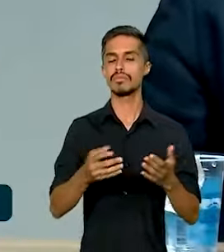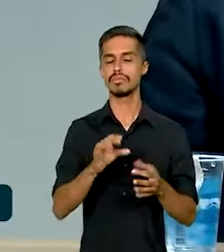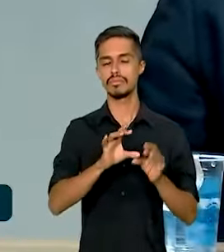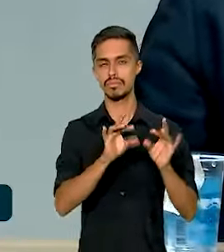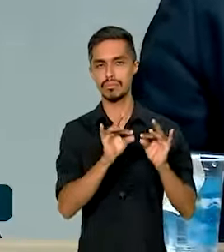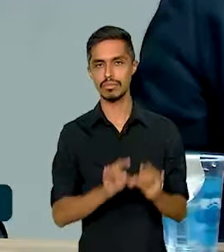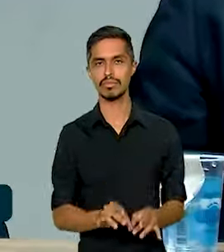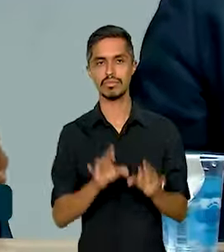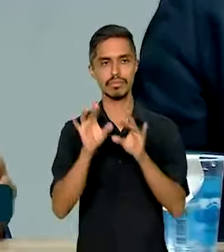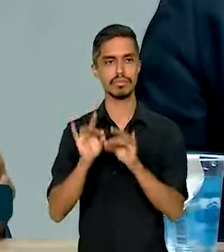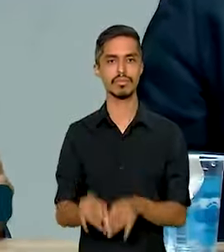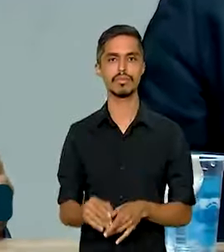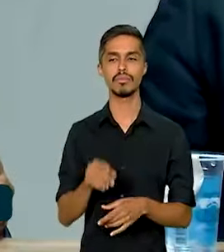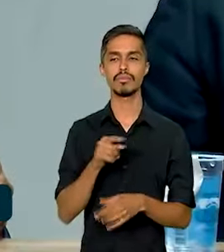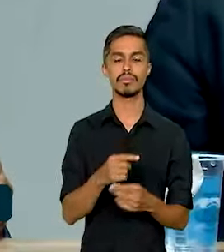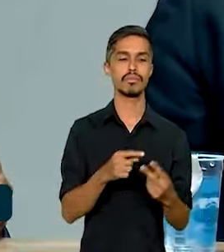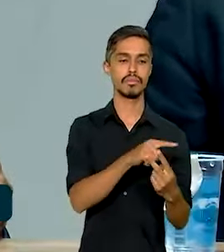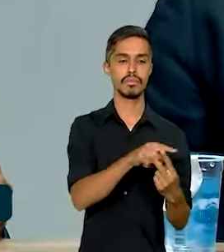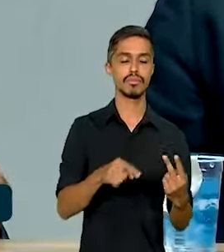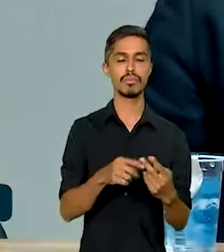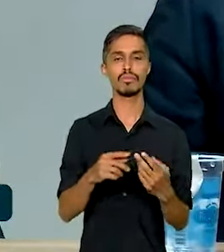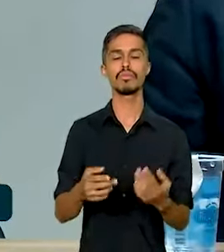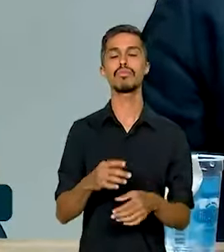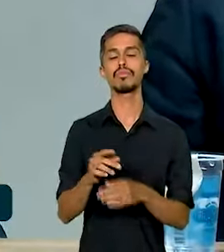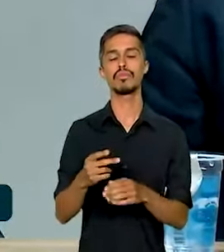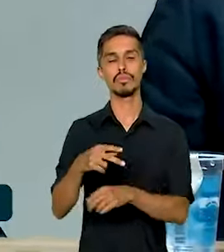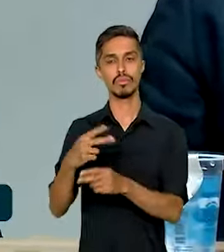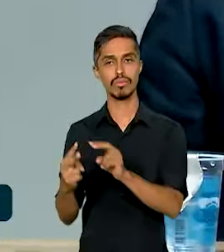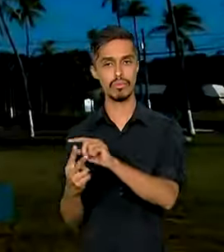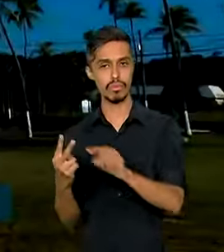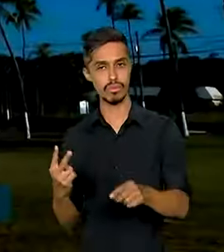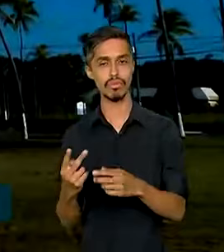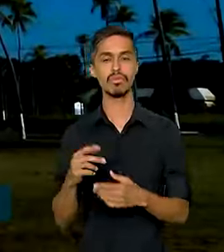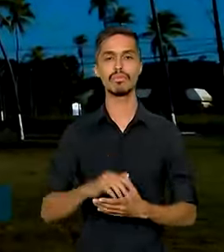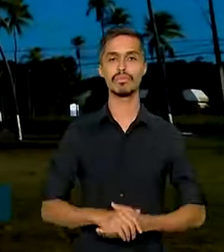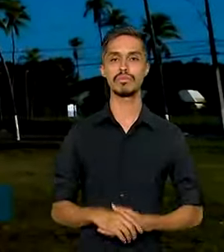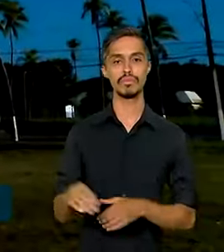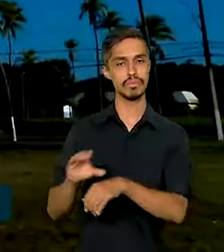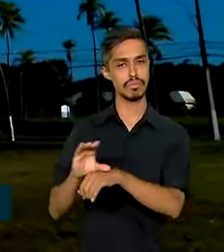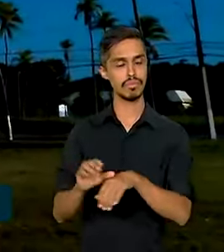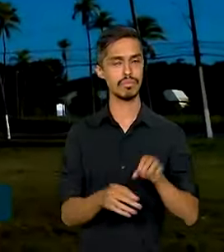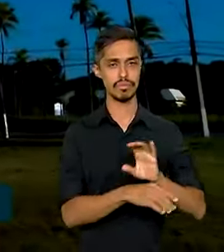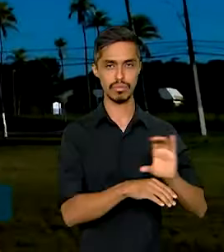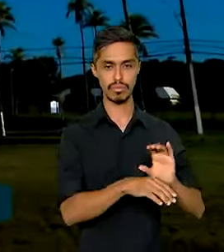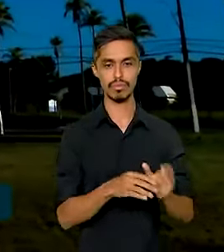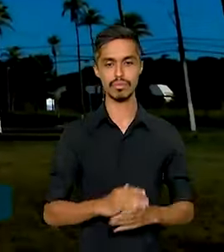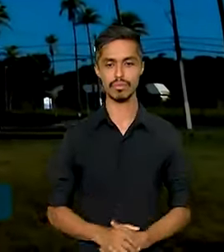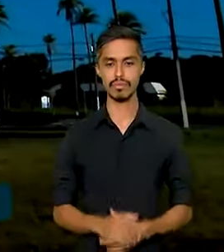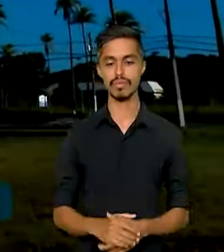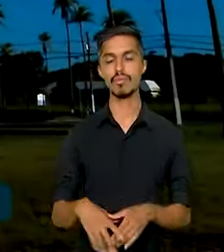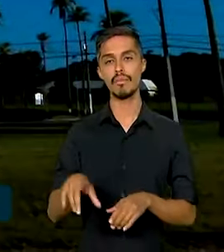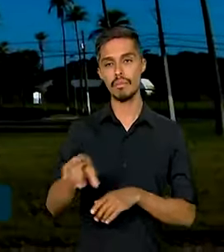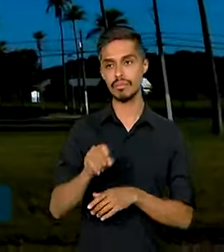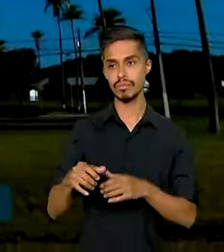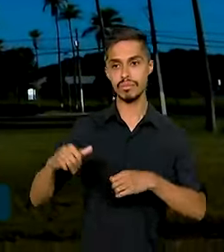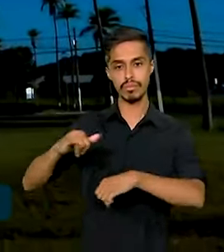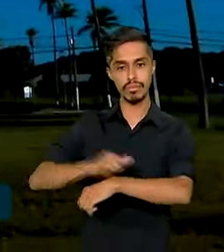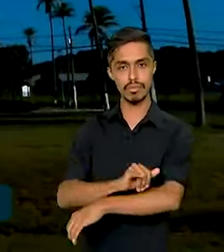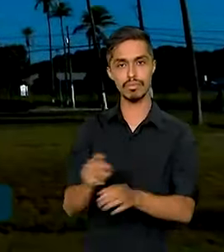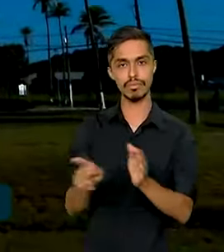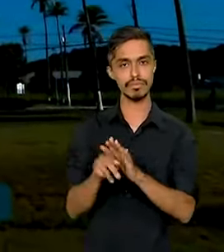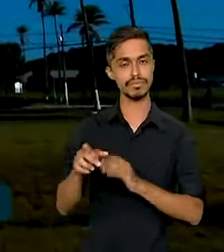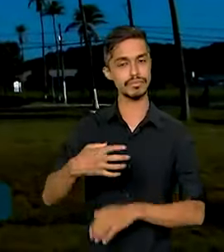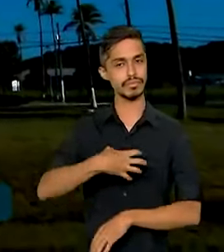dois cursos de pós e a UFBA também tenha dois cursos de pós, além da graduação. A escolha da base aérea de Salvador vai contribuir